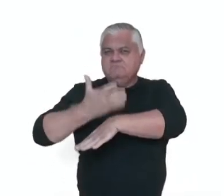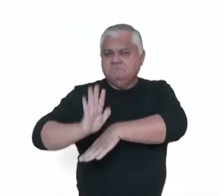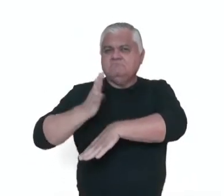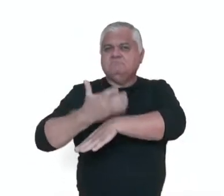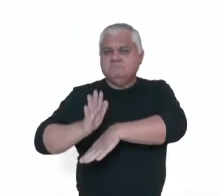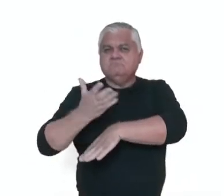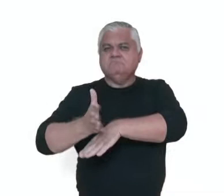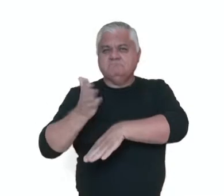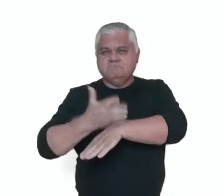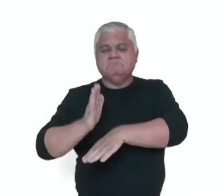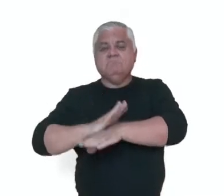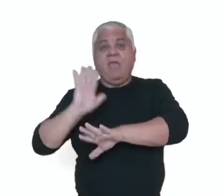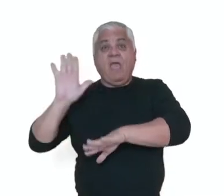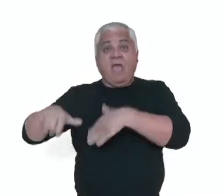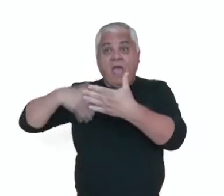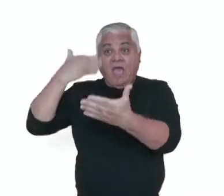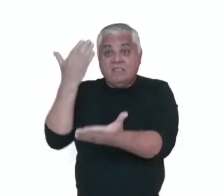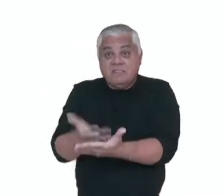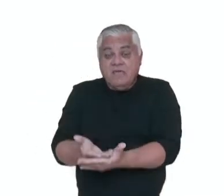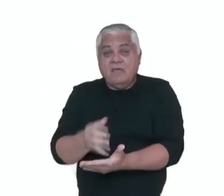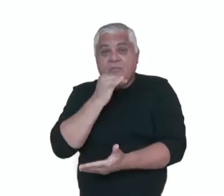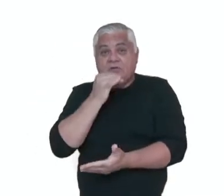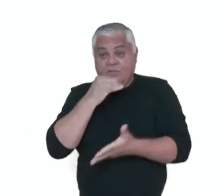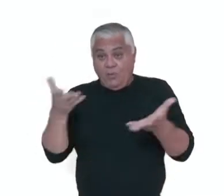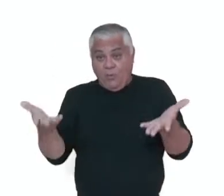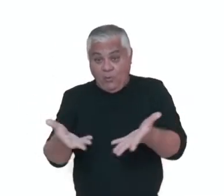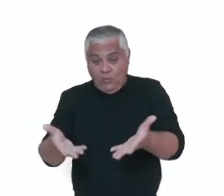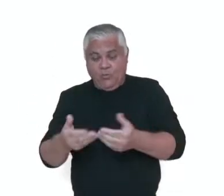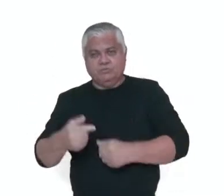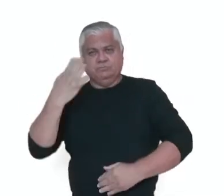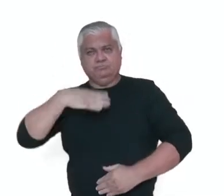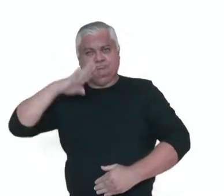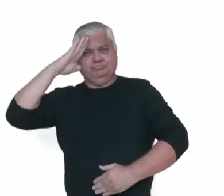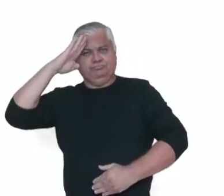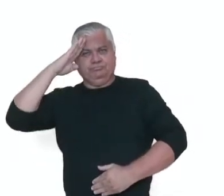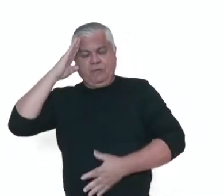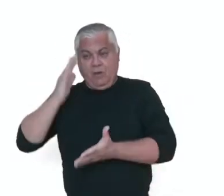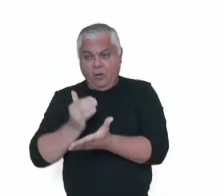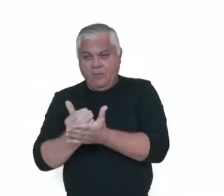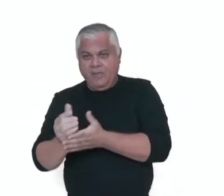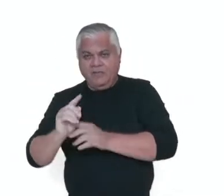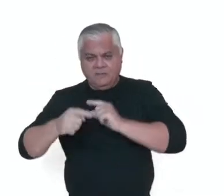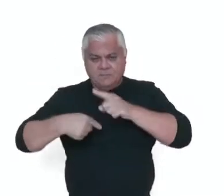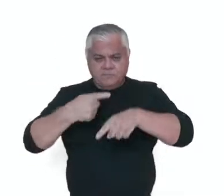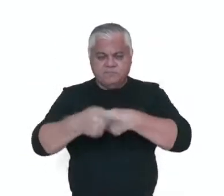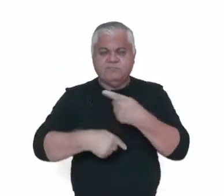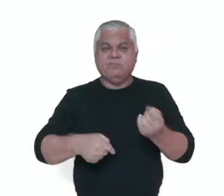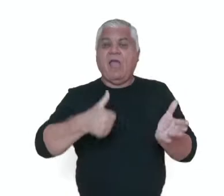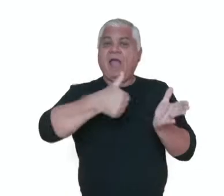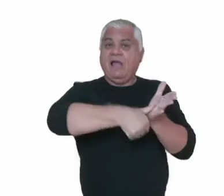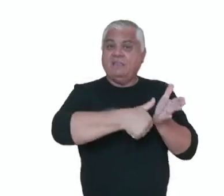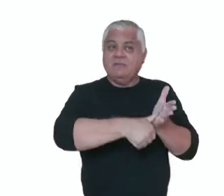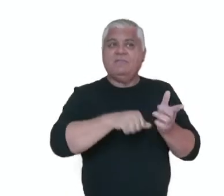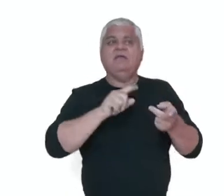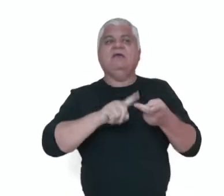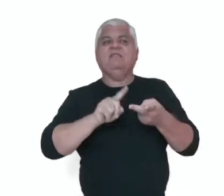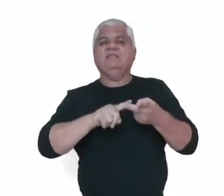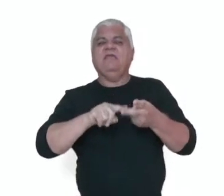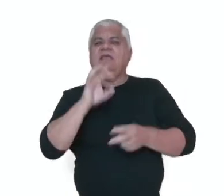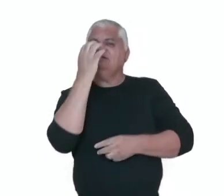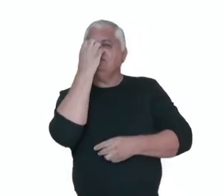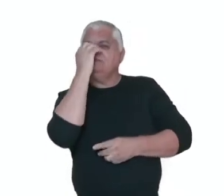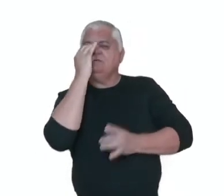calistenia até os programas de ginástica mais atuais que temos hoje em dia. Nós temos formas de ginástica circense